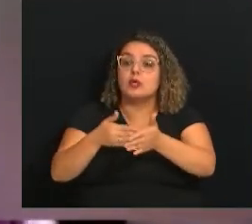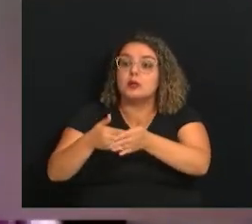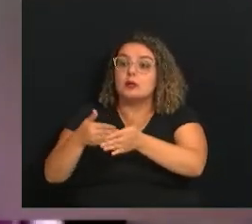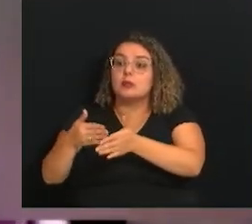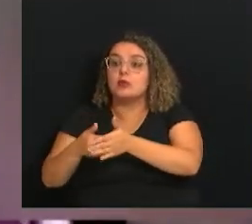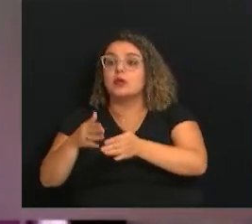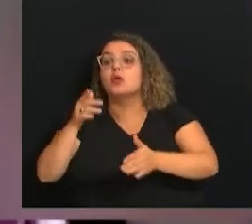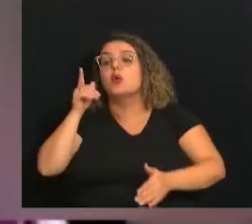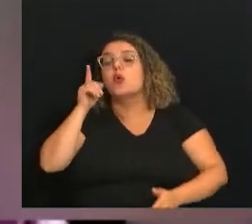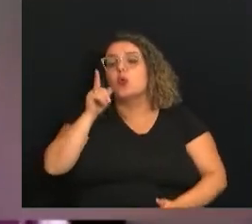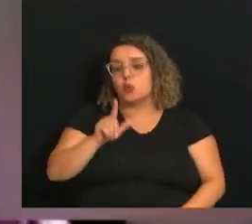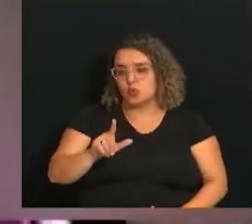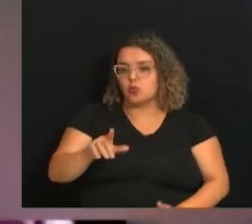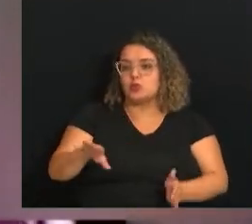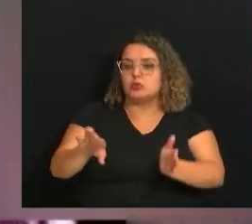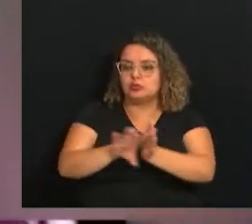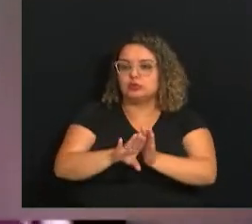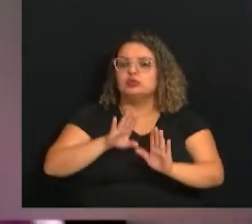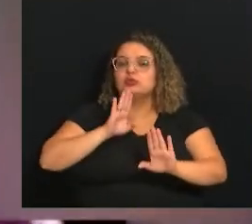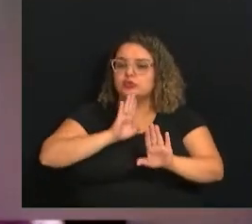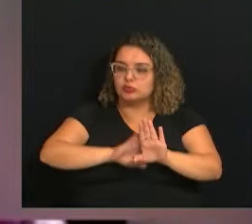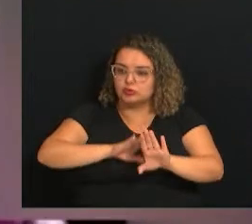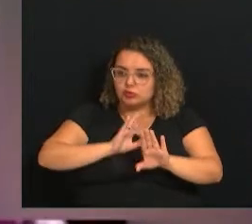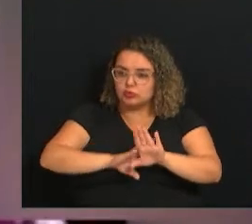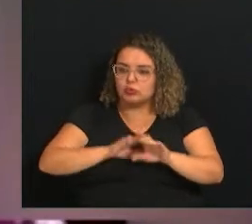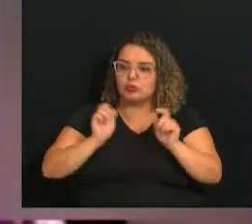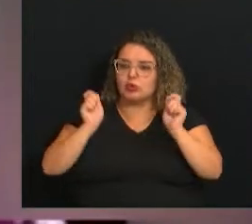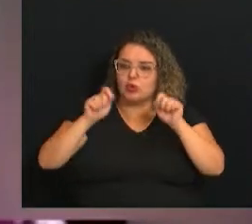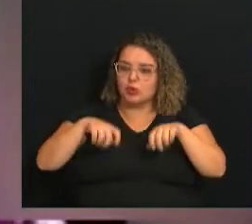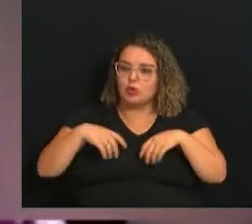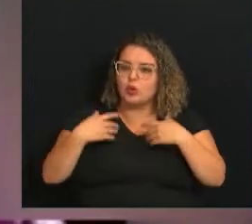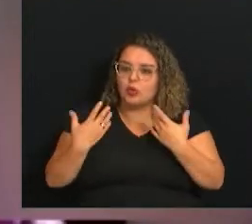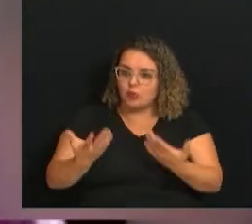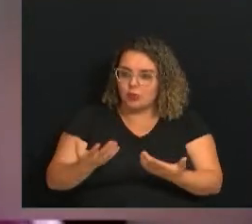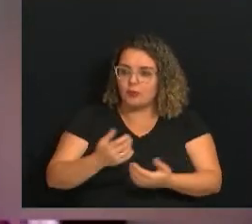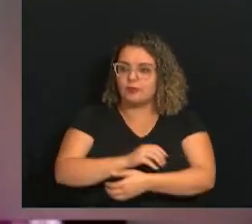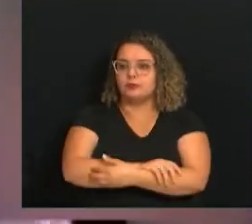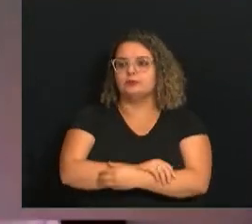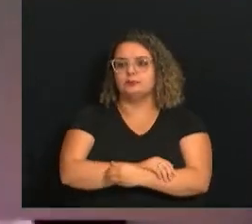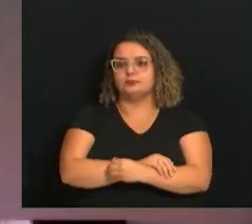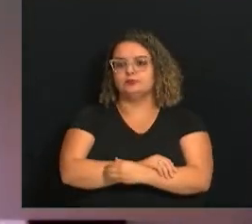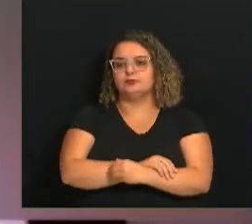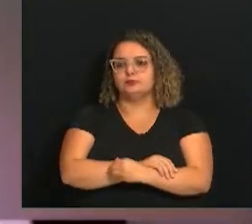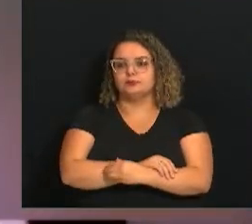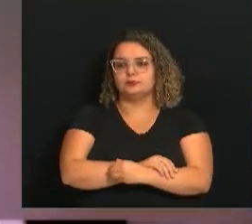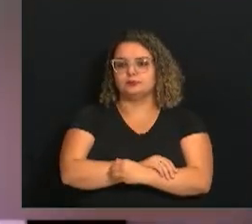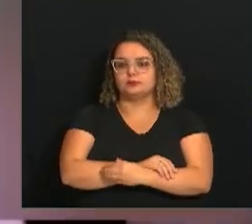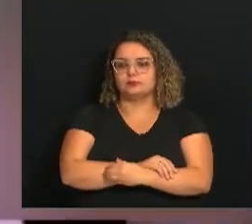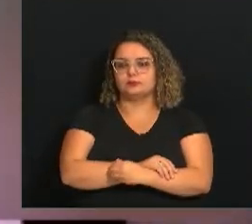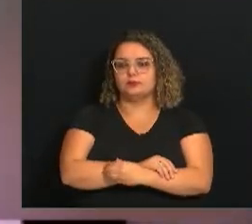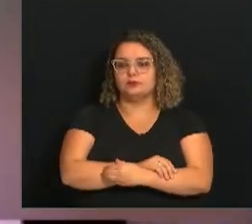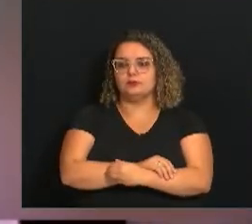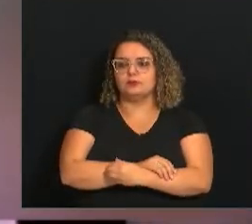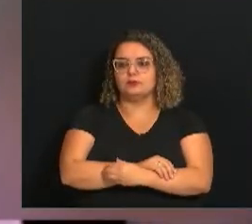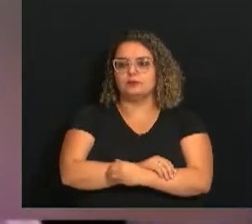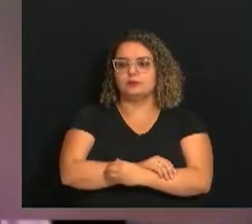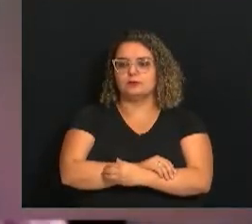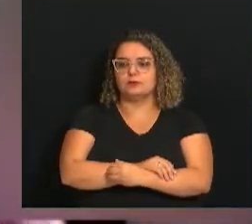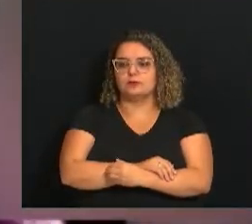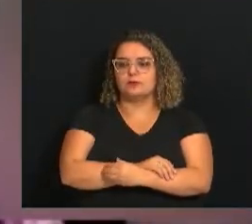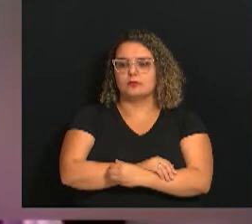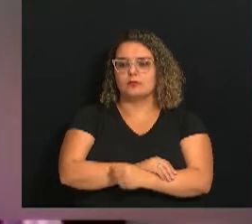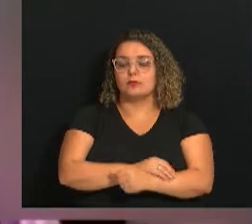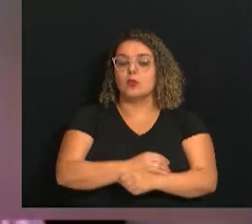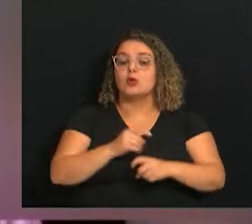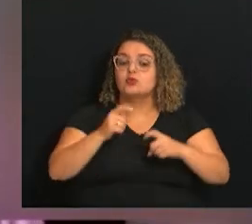podemos atuar, né, e assim, eu acho que a oftalmologia tem uma visão bem equivocada